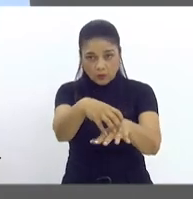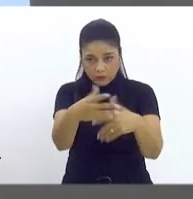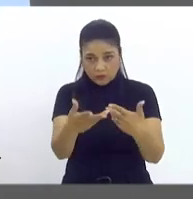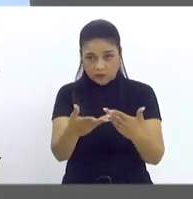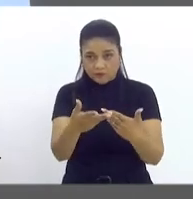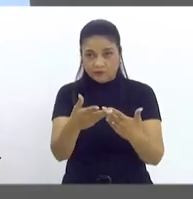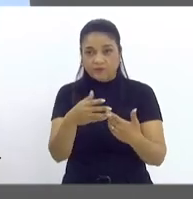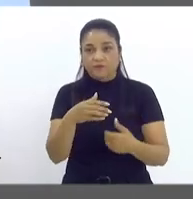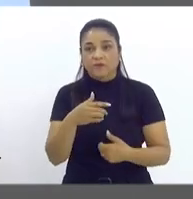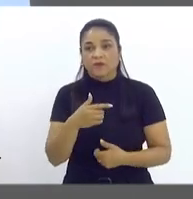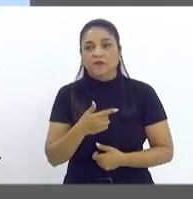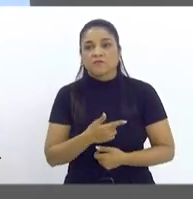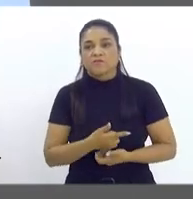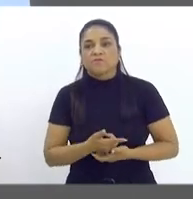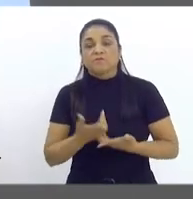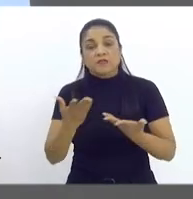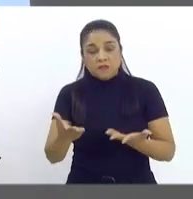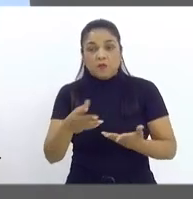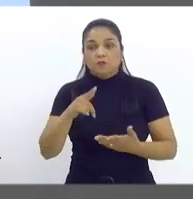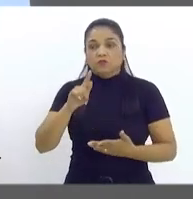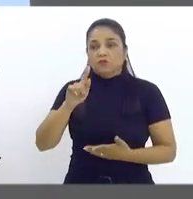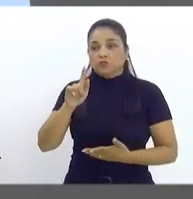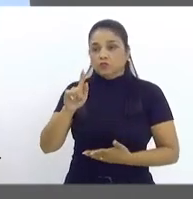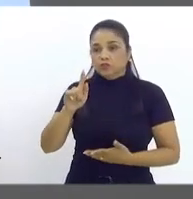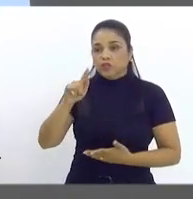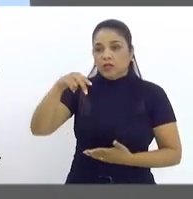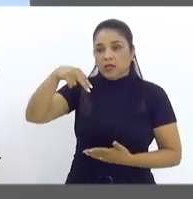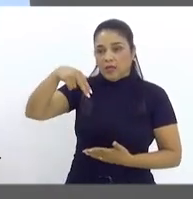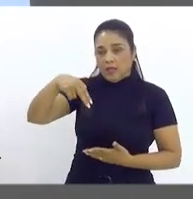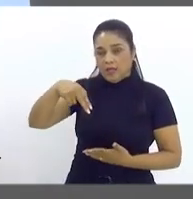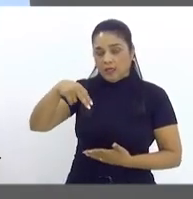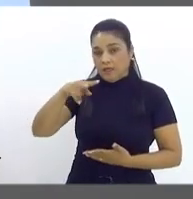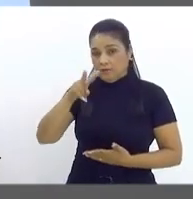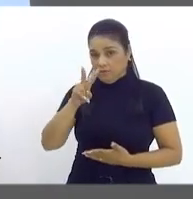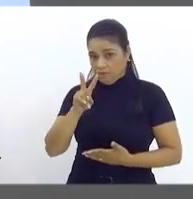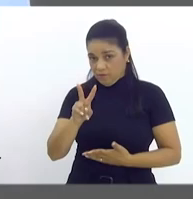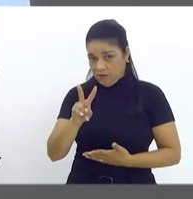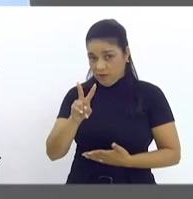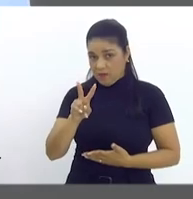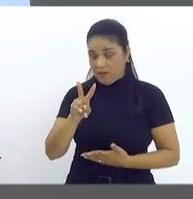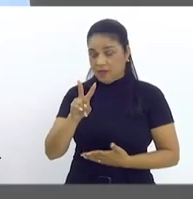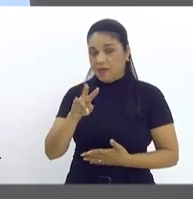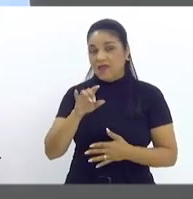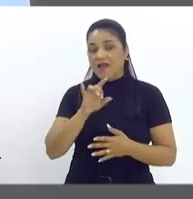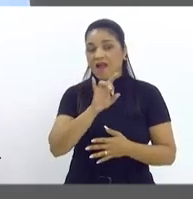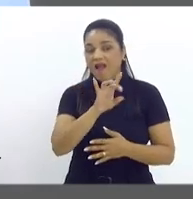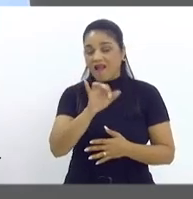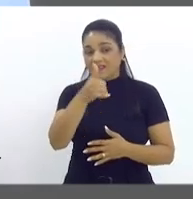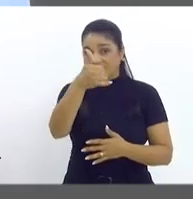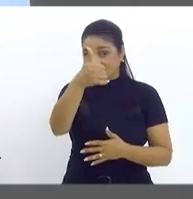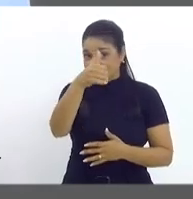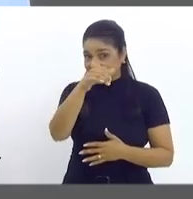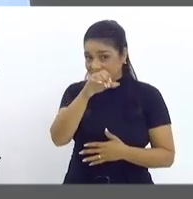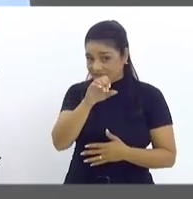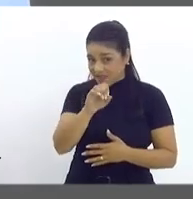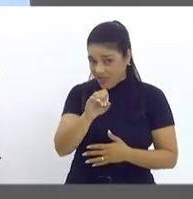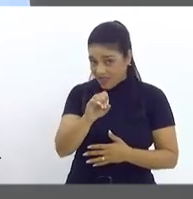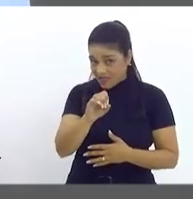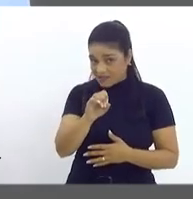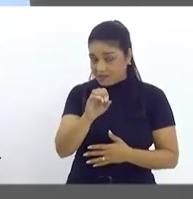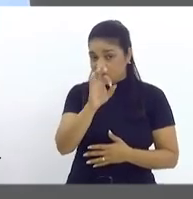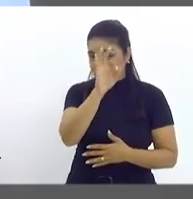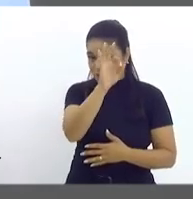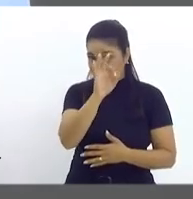No caso do GNV, por exemplo, a composição é 10, a cada R$ 100, R$ 10